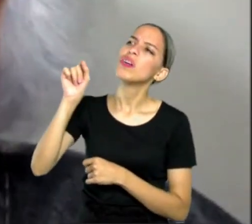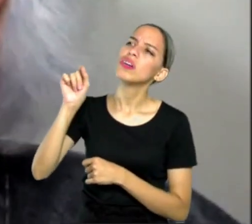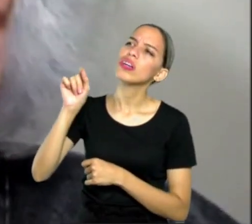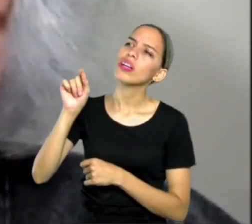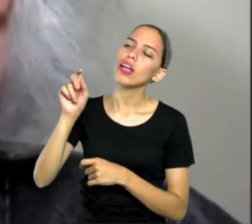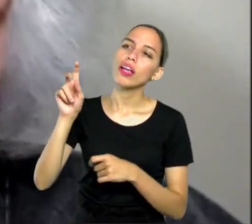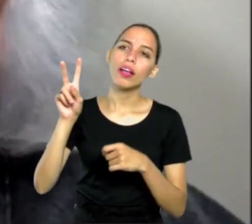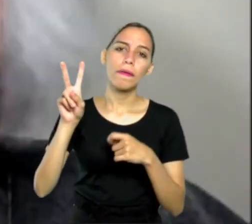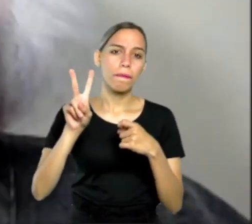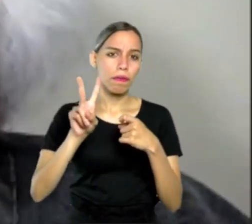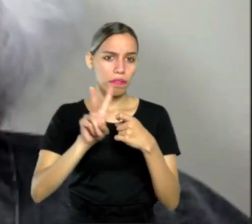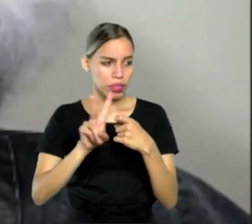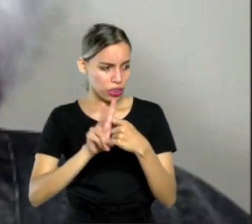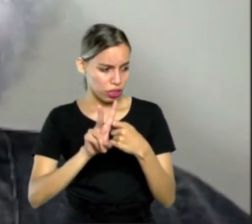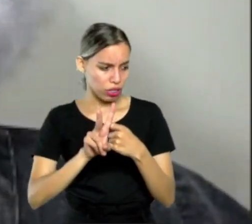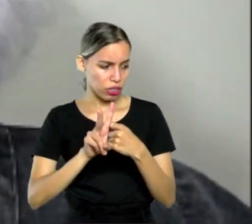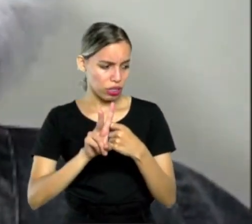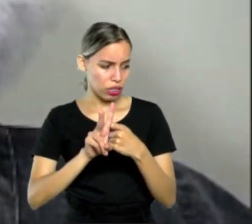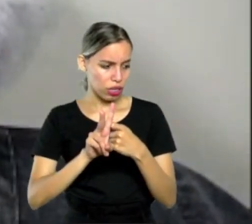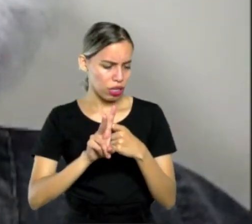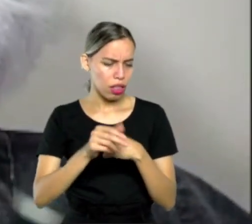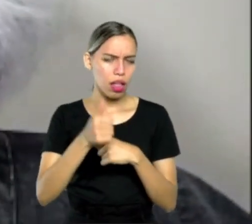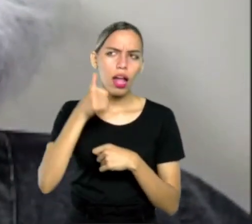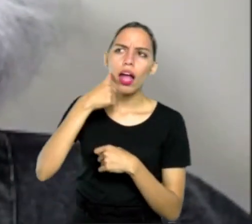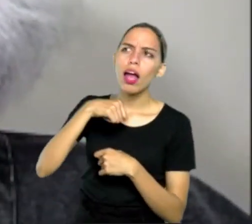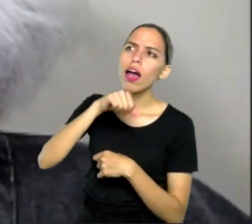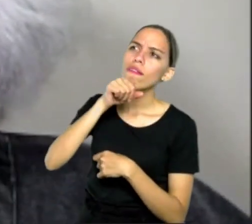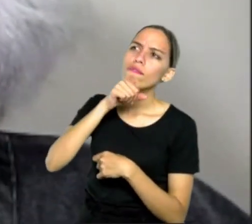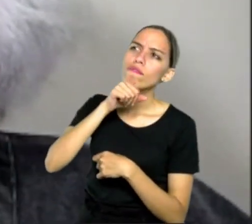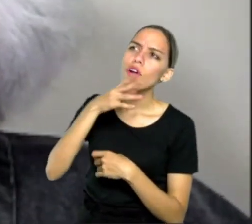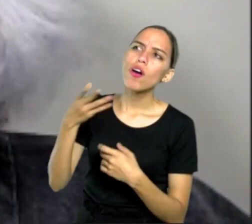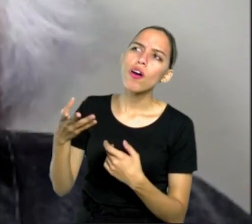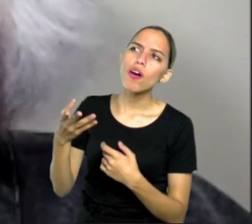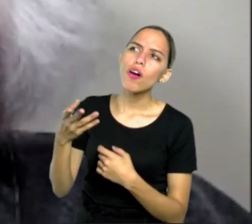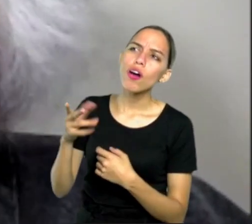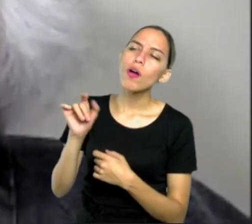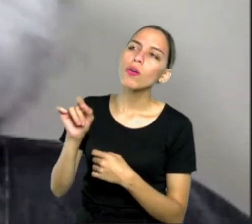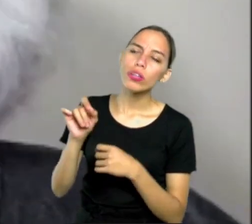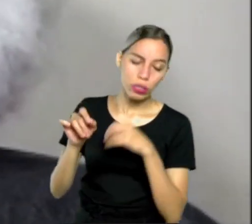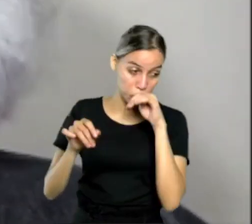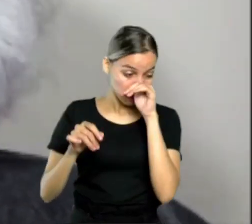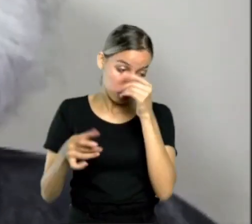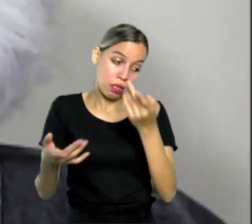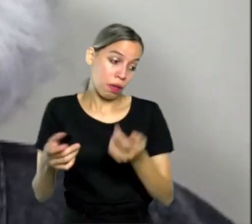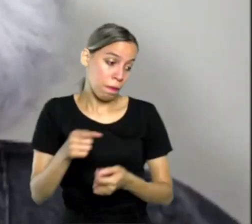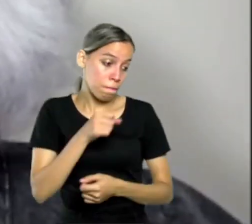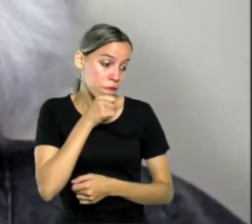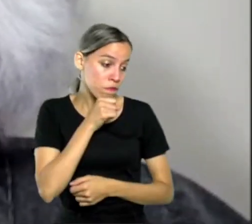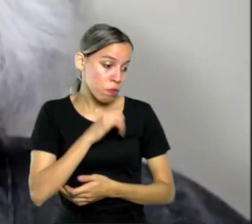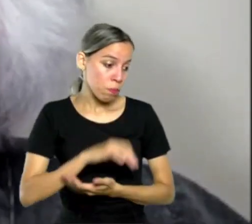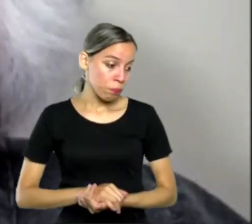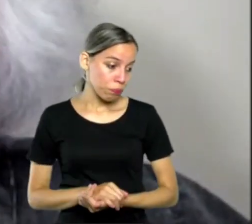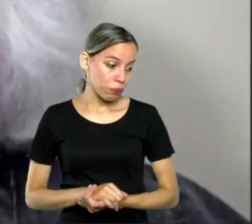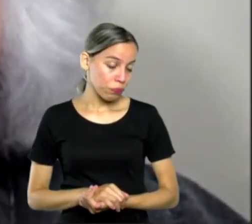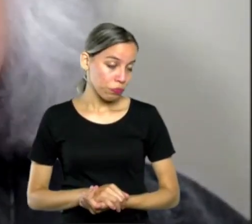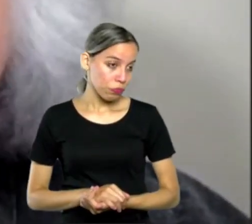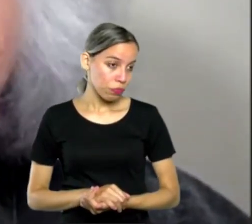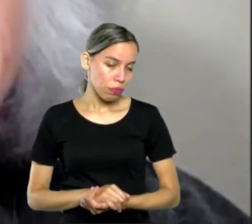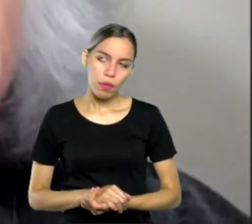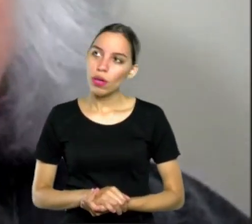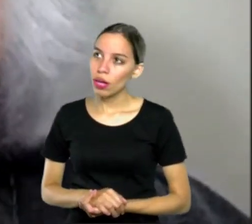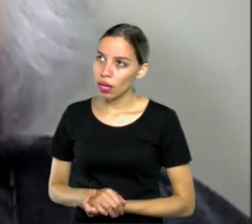de vovozinha. Então, eu não sei o que ela poderia dizer. Ela falou assim: o vovó é poeta. Ela falou: o que é poeta? Ela falou assim: ela